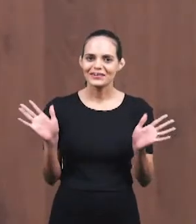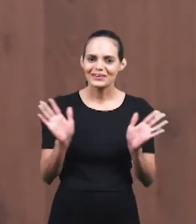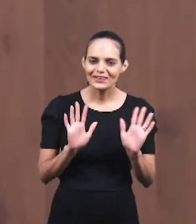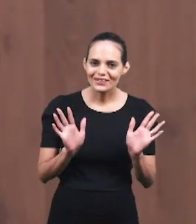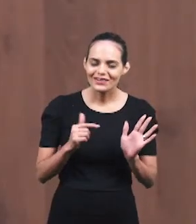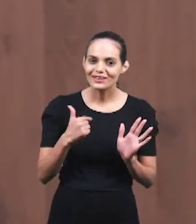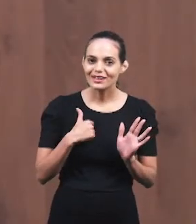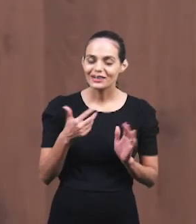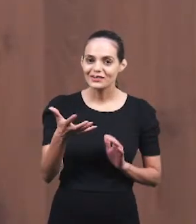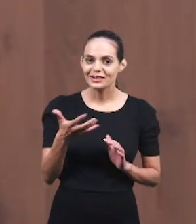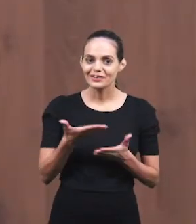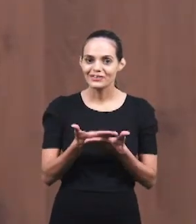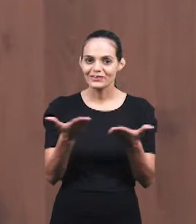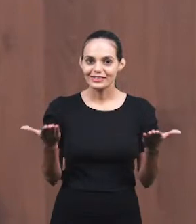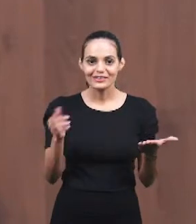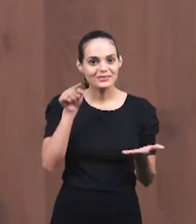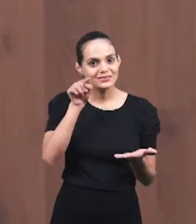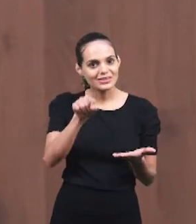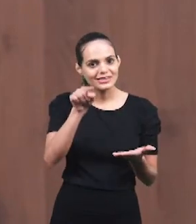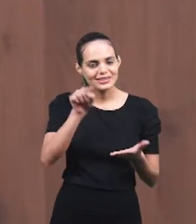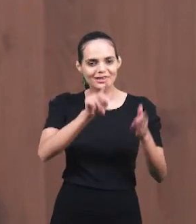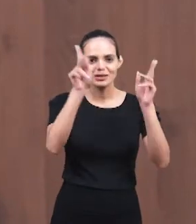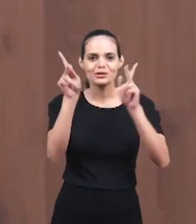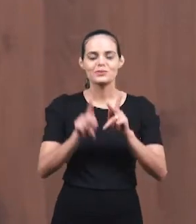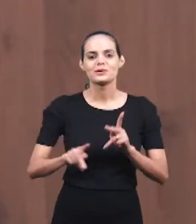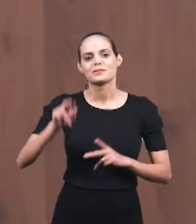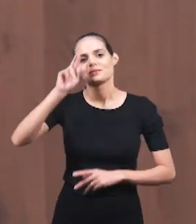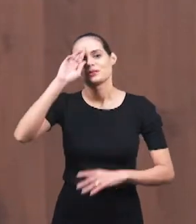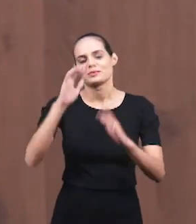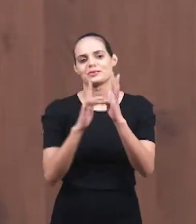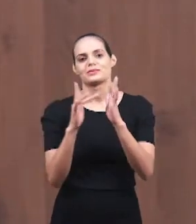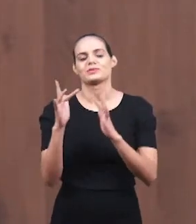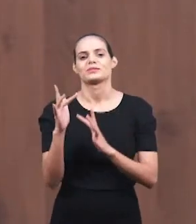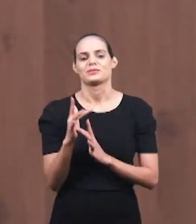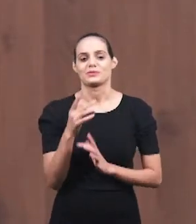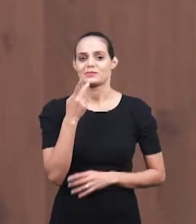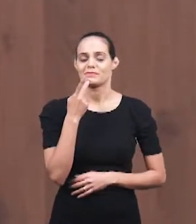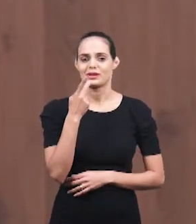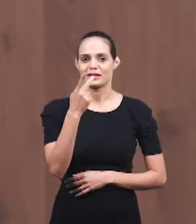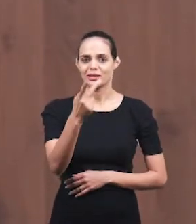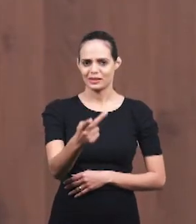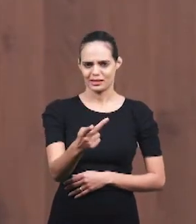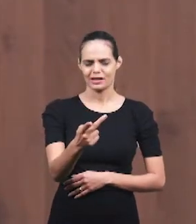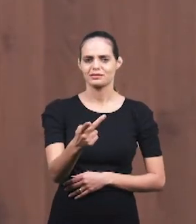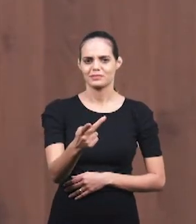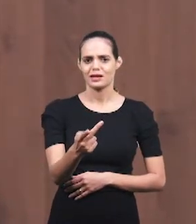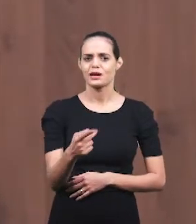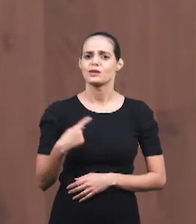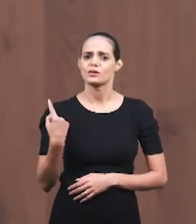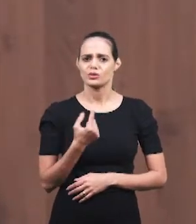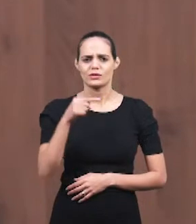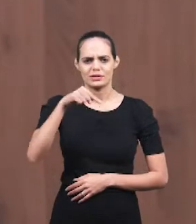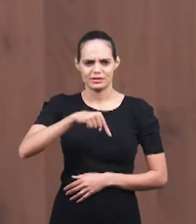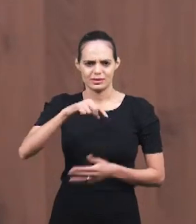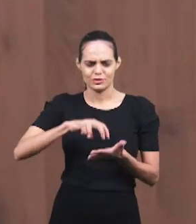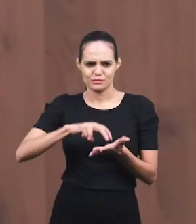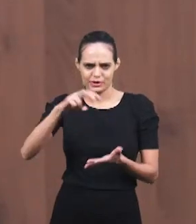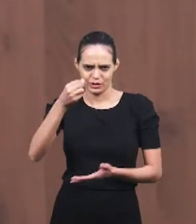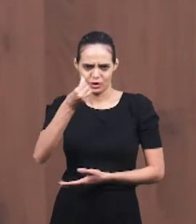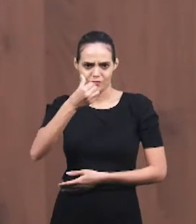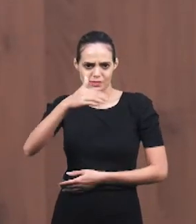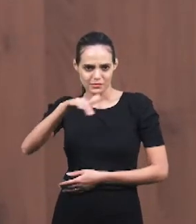quero cumprimentar você com a paz do Senhor Jesus e dizer que nós estamos aqui um pouco mais cedo, hoje pela manhã, para podermos